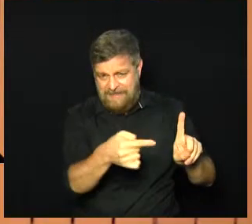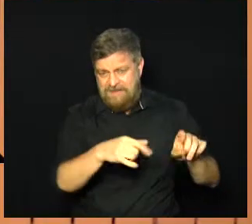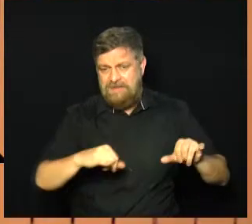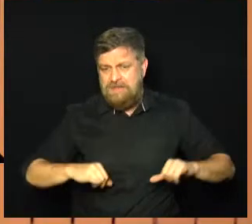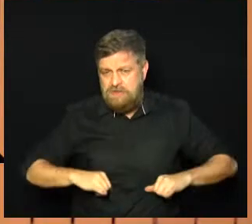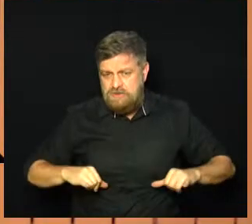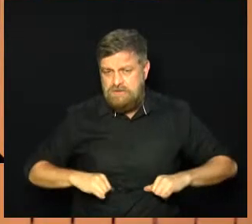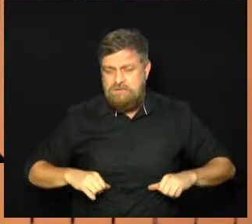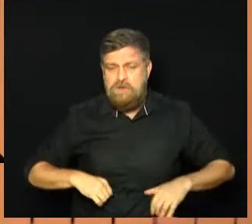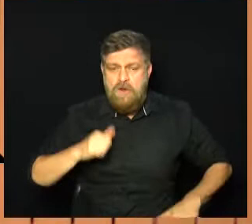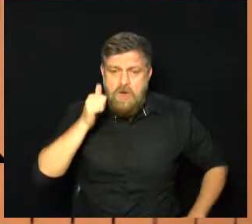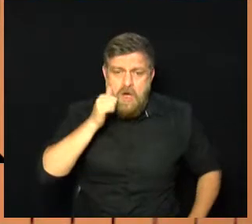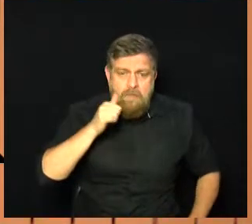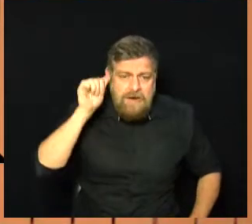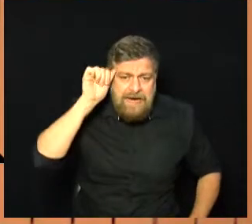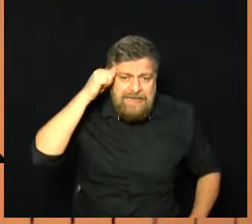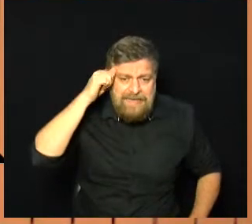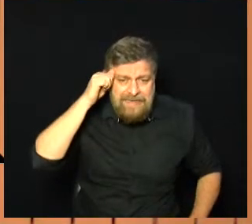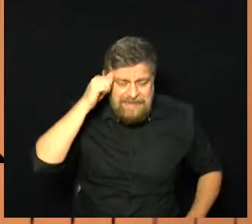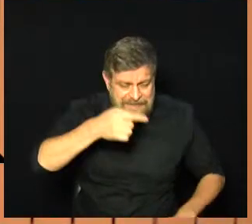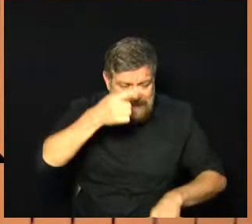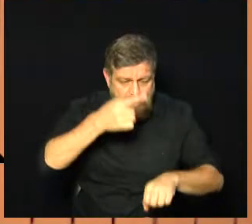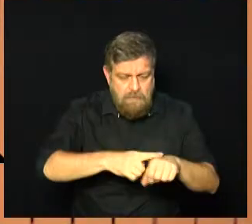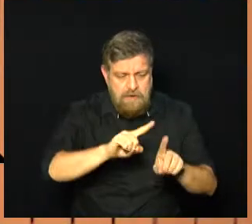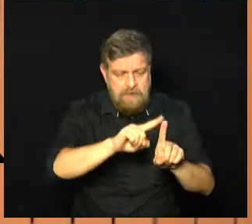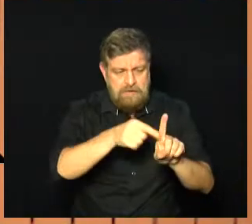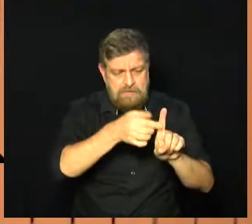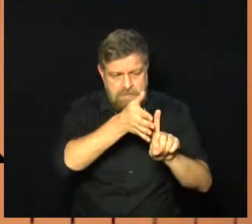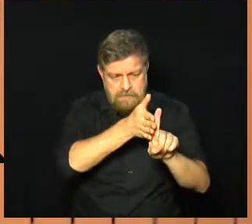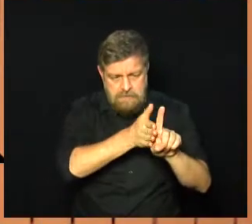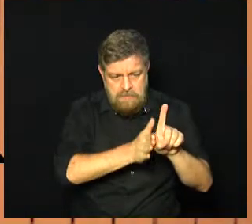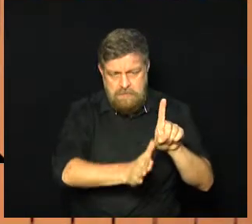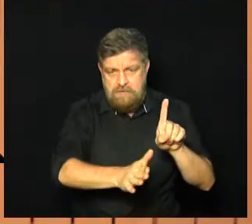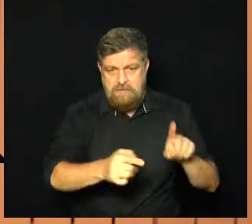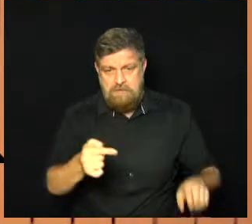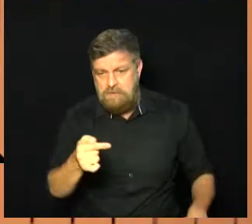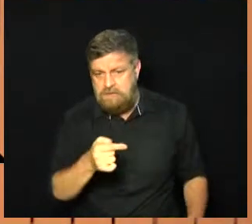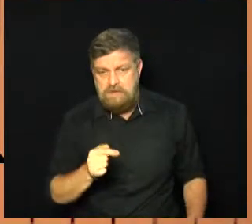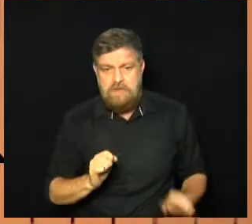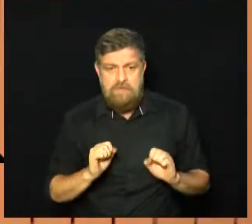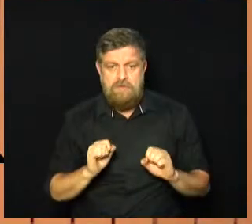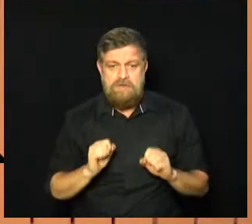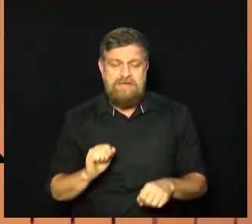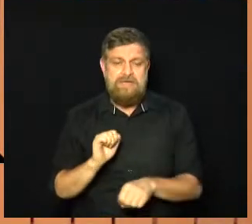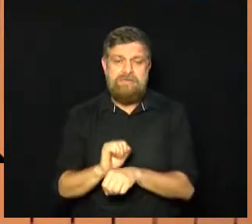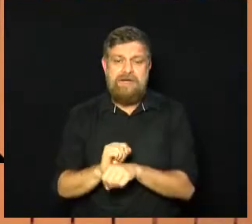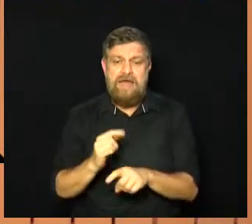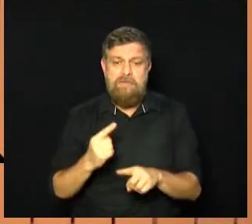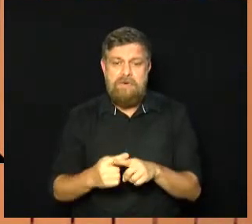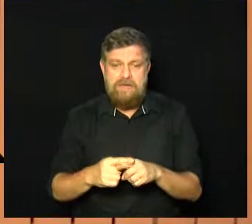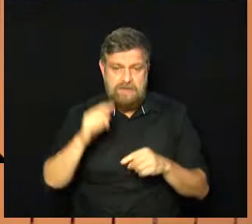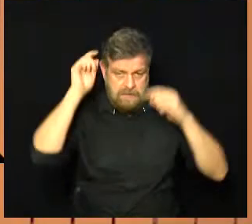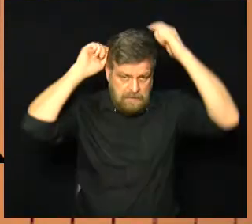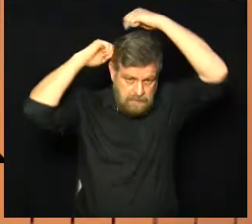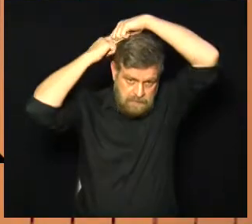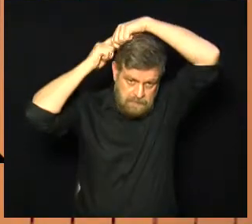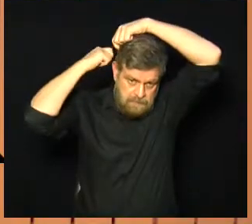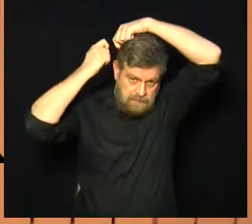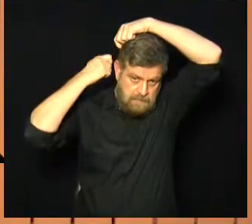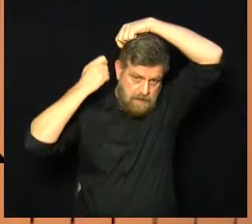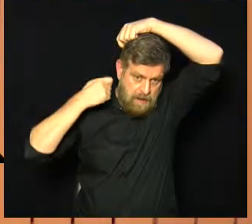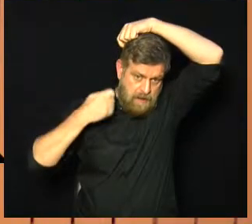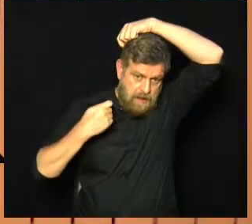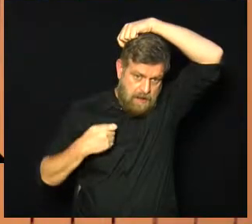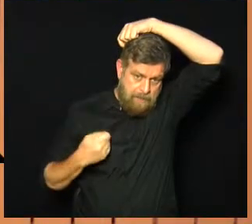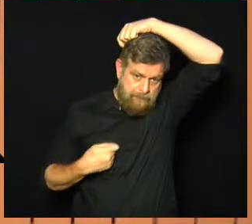jovem negra, no dia do parto, soube, né, que talvez o seu parto pudesse ser adiado justamente por conta das tranças em seu cabelo.